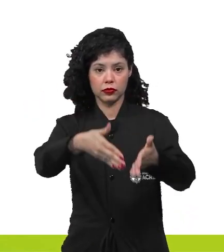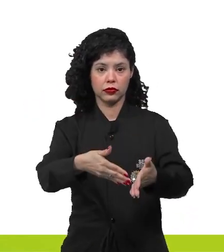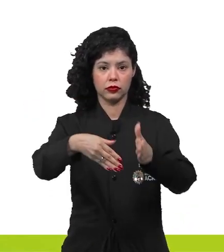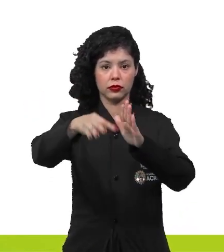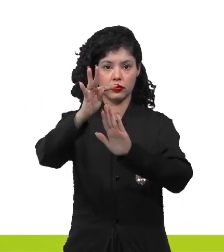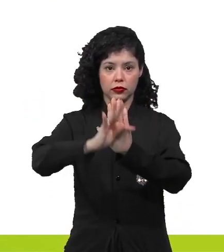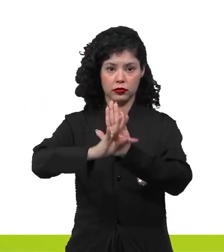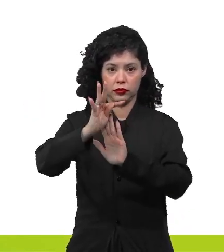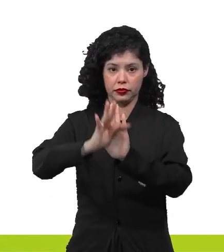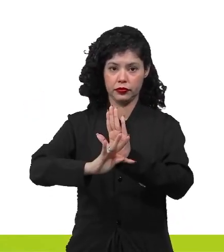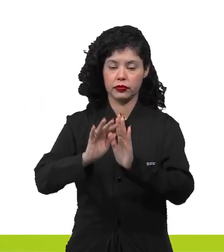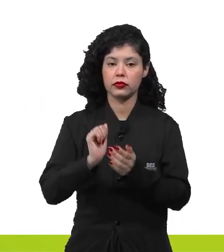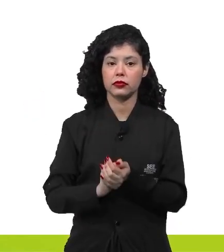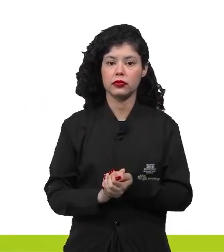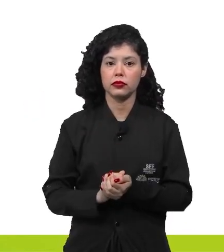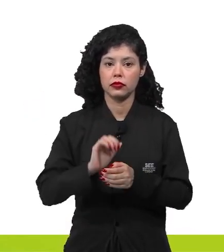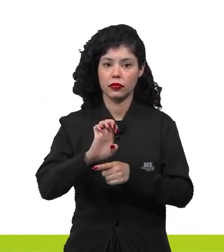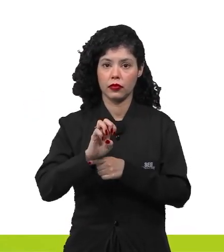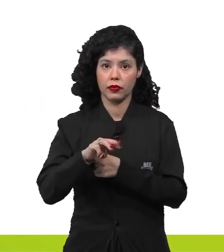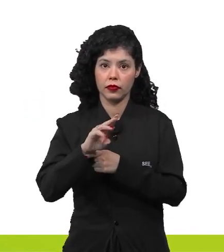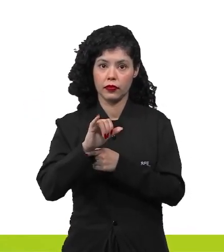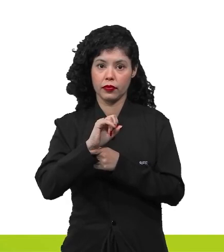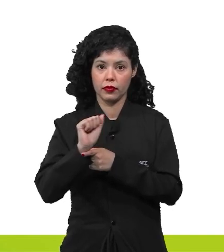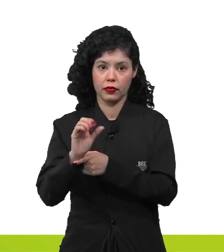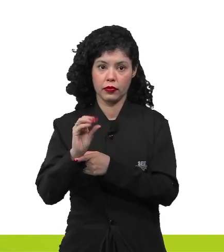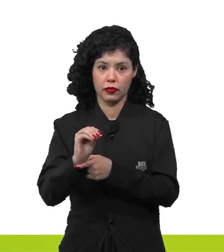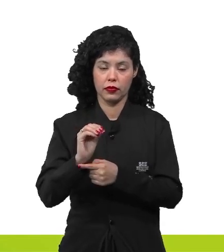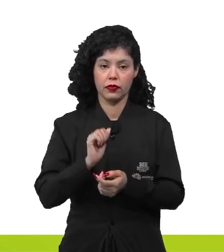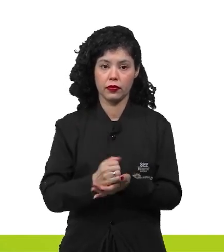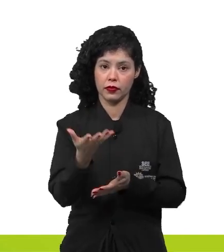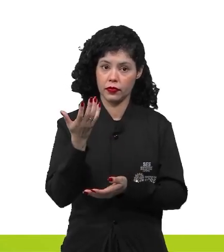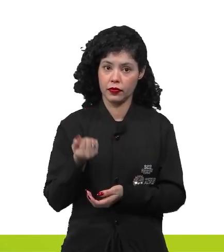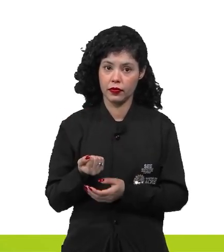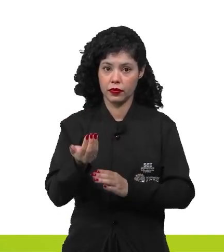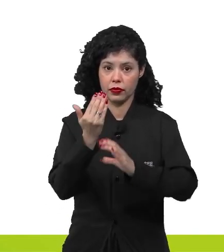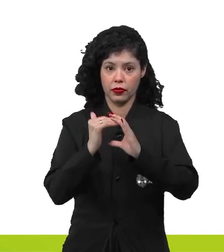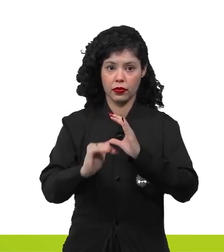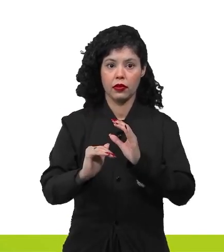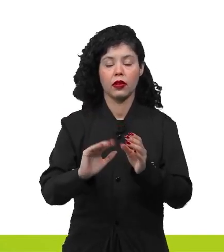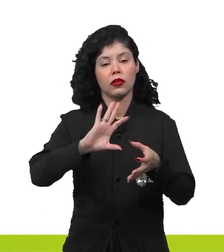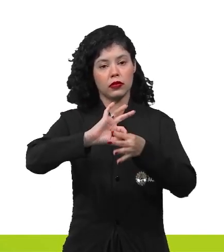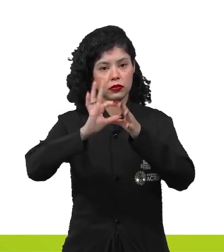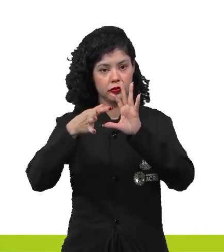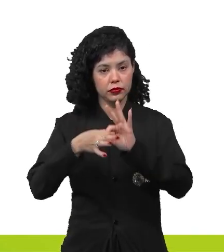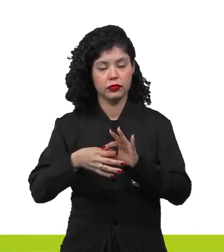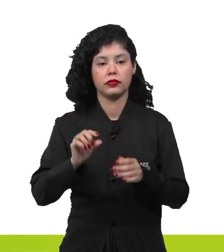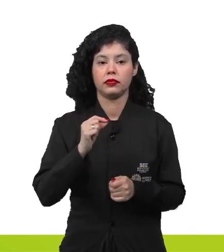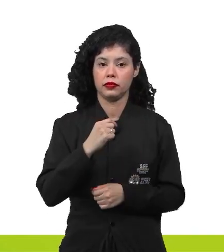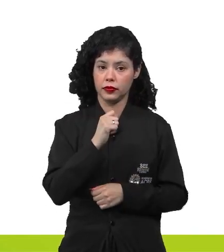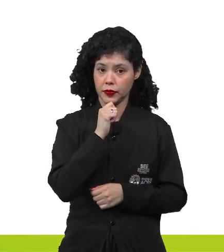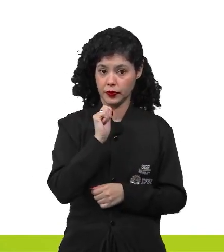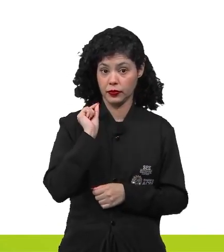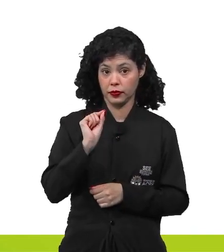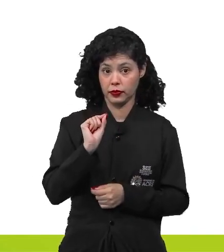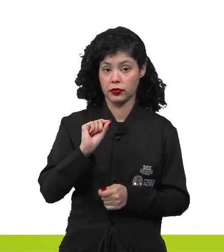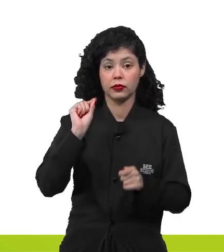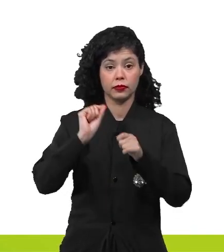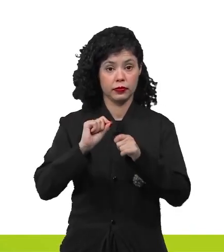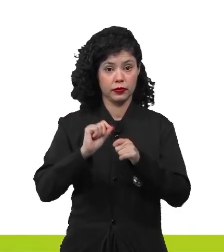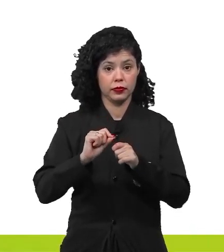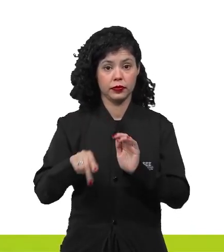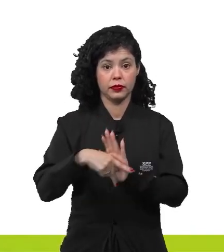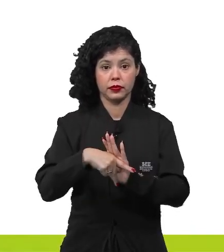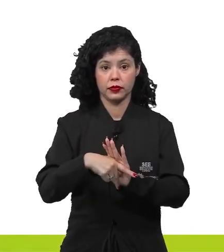ao objetivo do texto, ao emissor, ao receptor da mensagem e ao contexto em que se